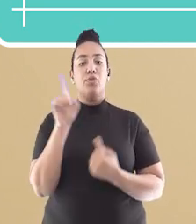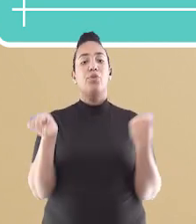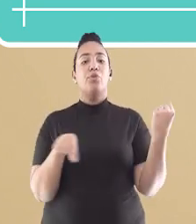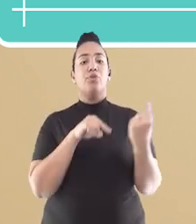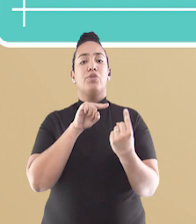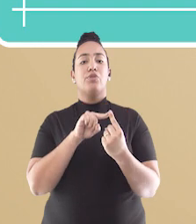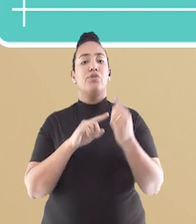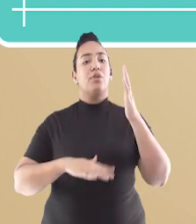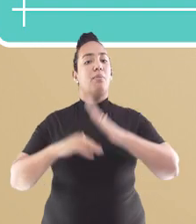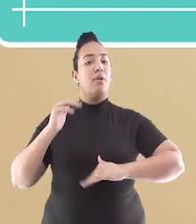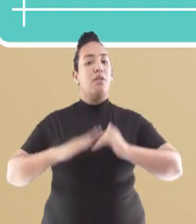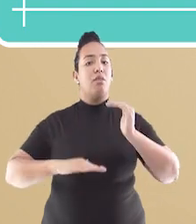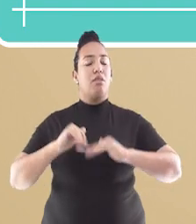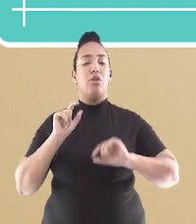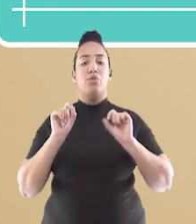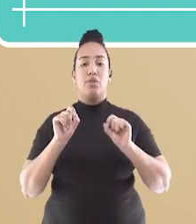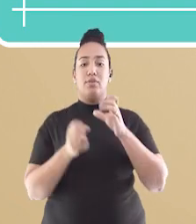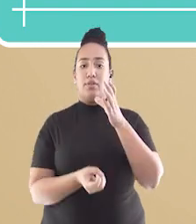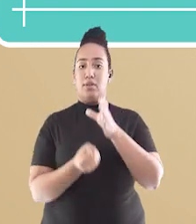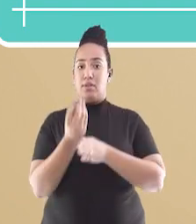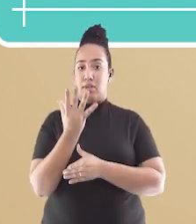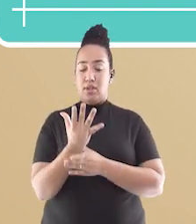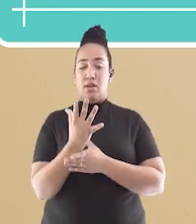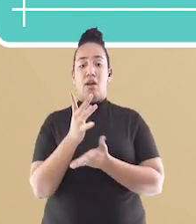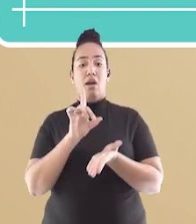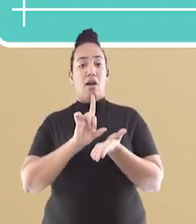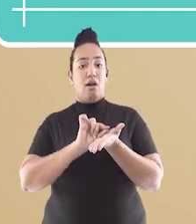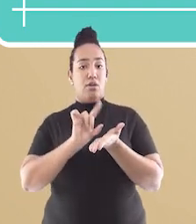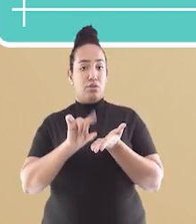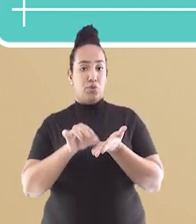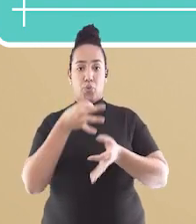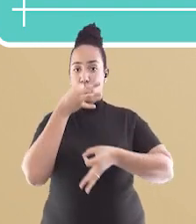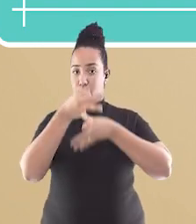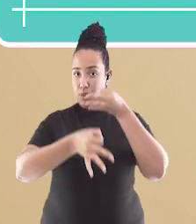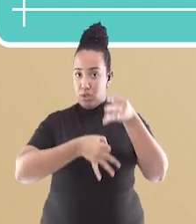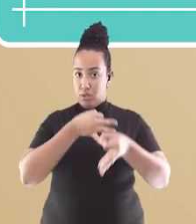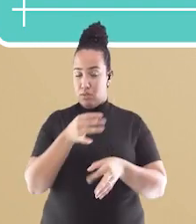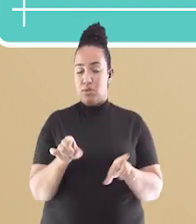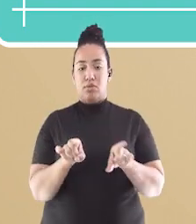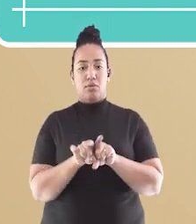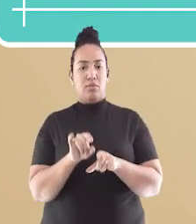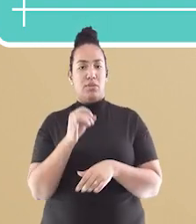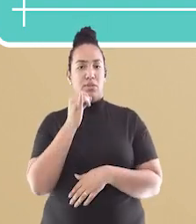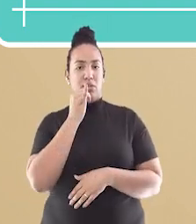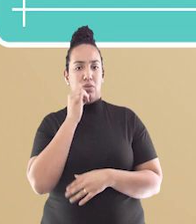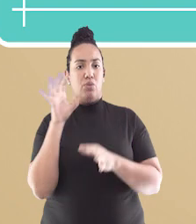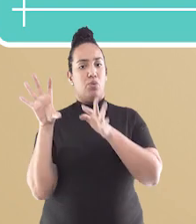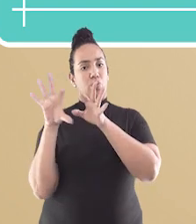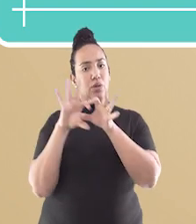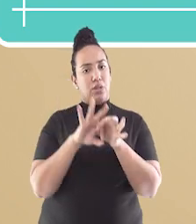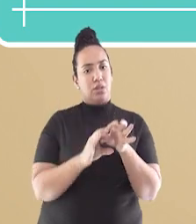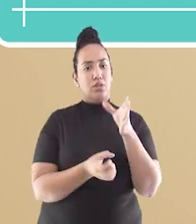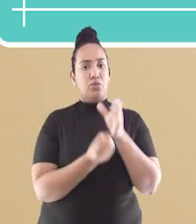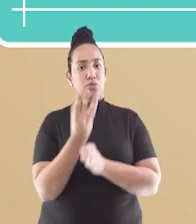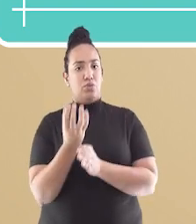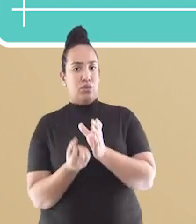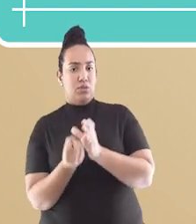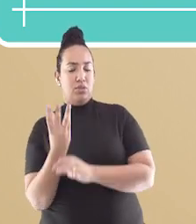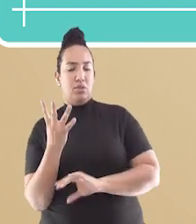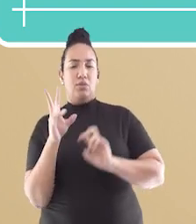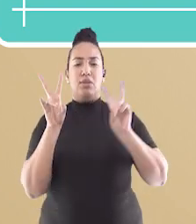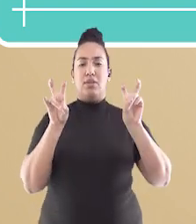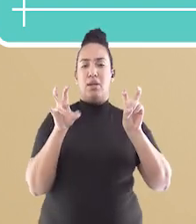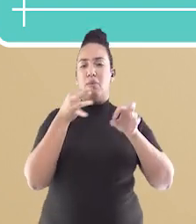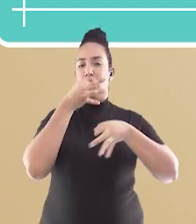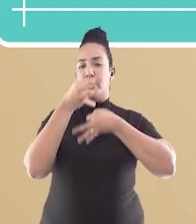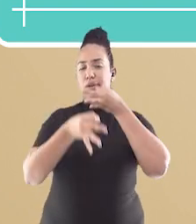visando trabalhar a habilidade de produzir artigos de opinião, tendo em vista o contexto de produção dado, assumindo posição diante de um